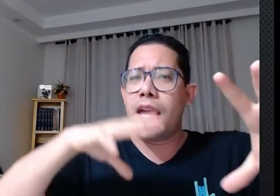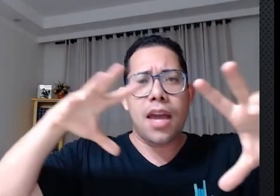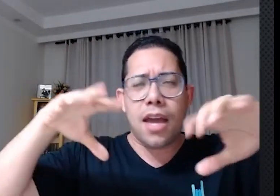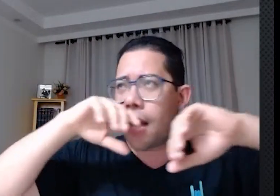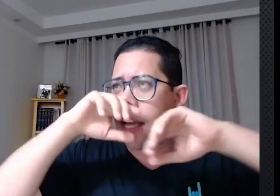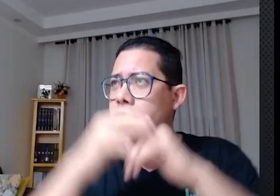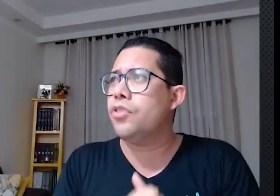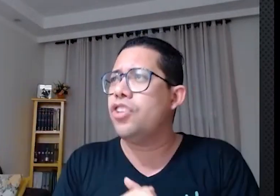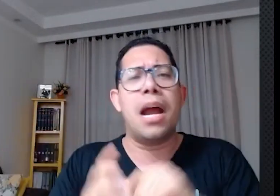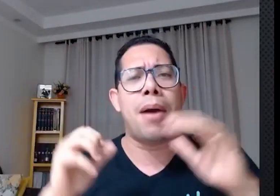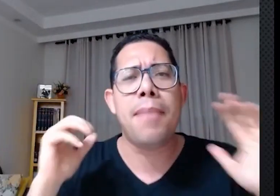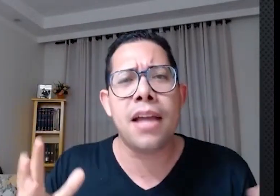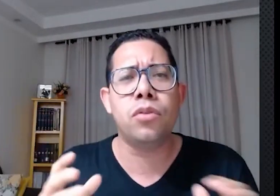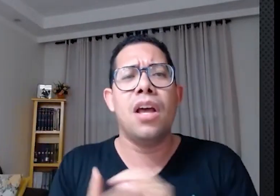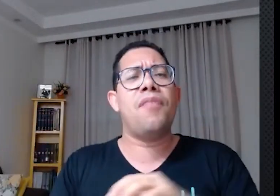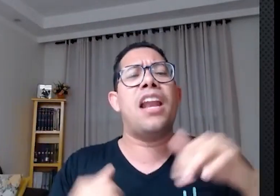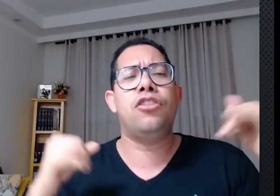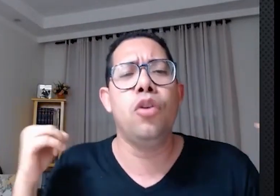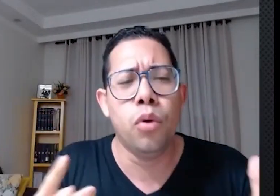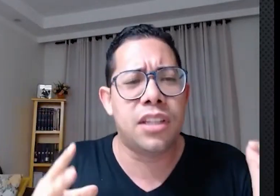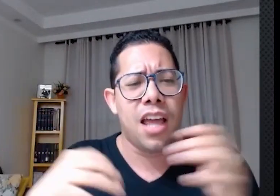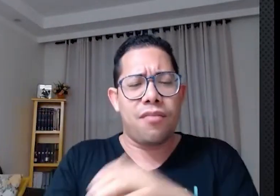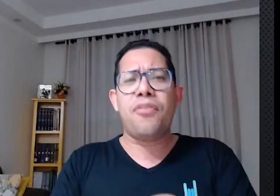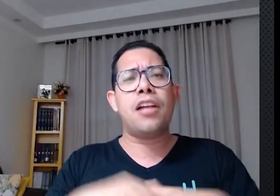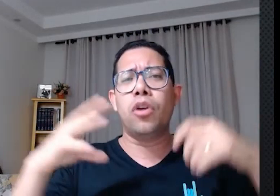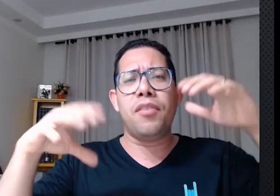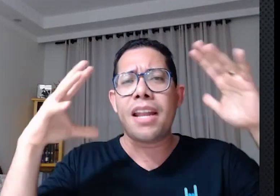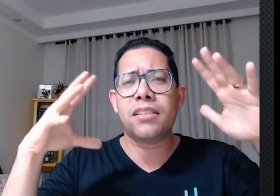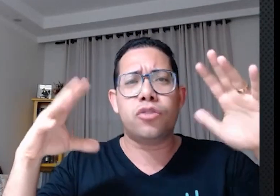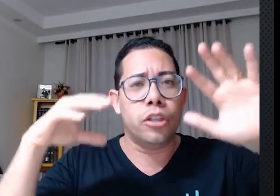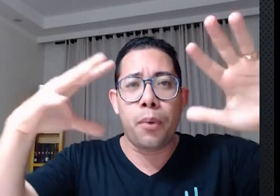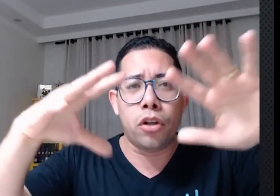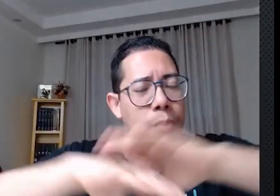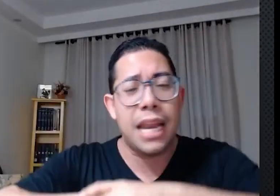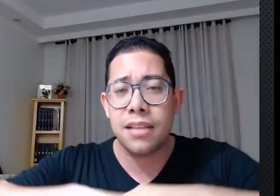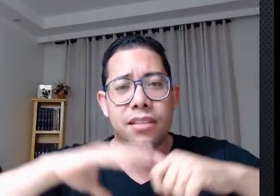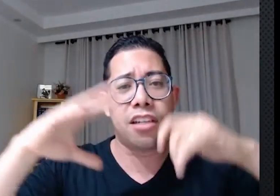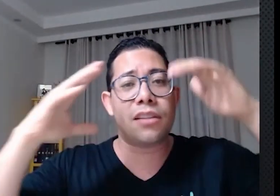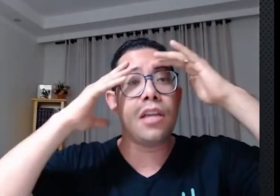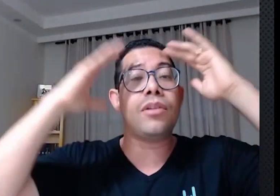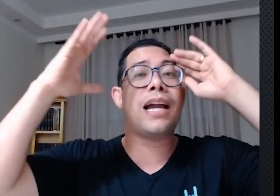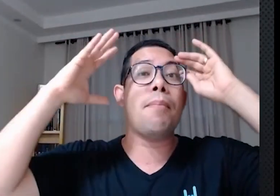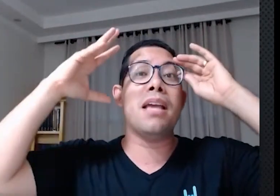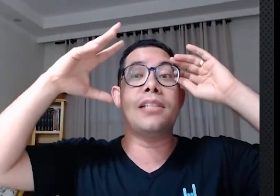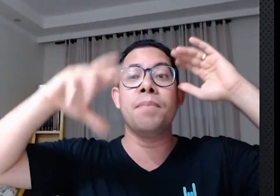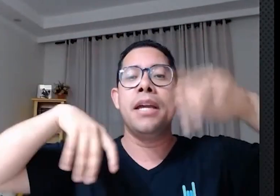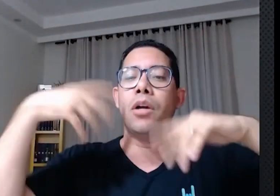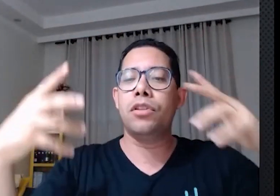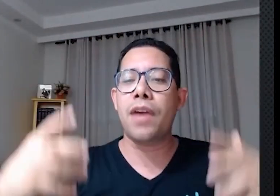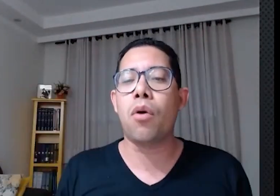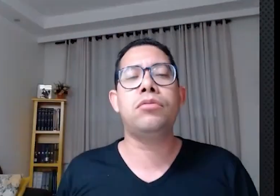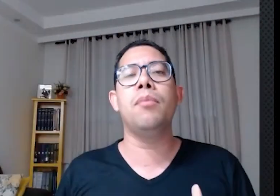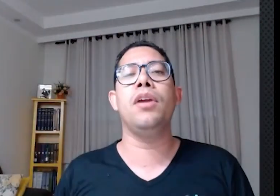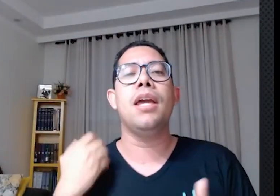sobre a questão de armamentos, vai falar de luta, vai falar sobre várias questões. Pronto, beleza, você já tem isso na cabeça,